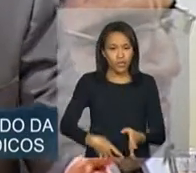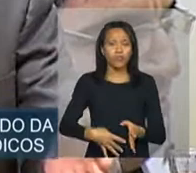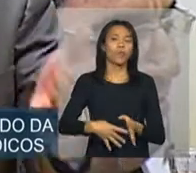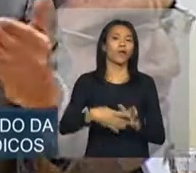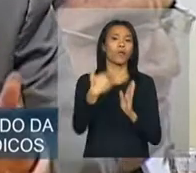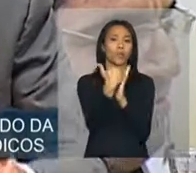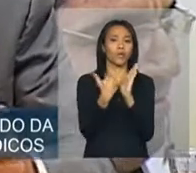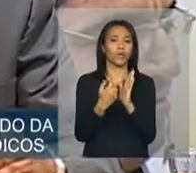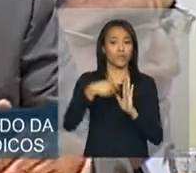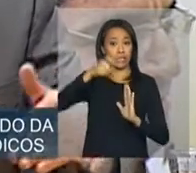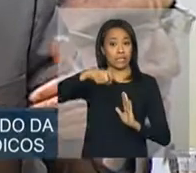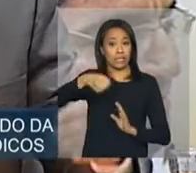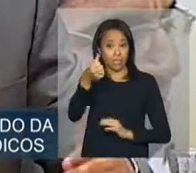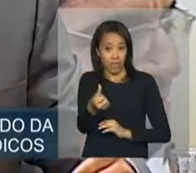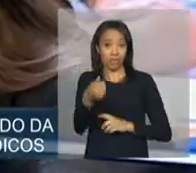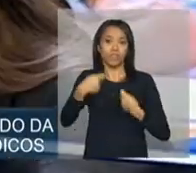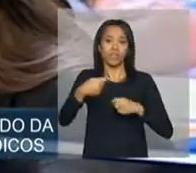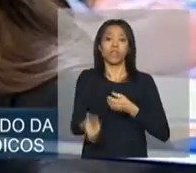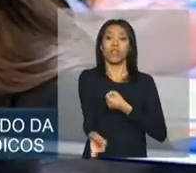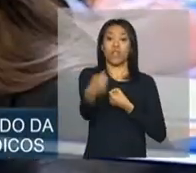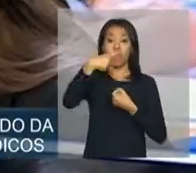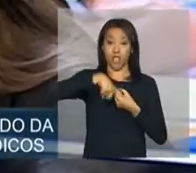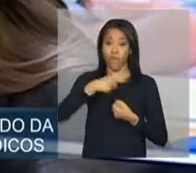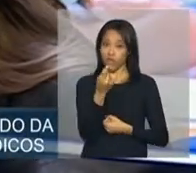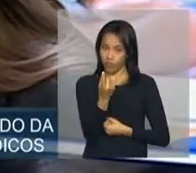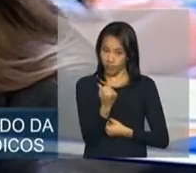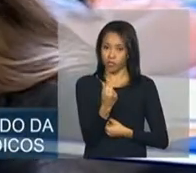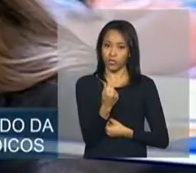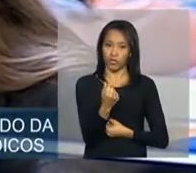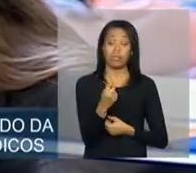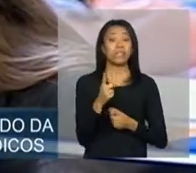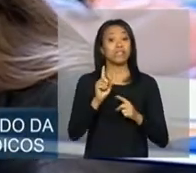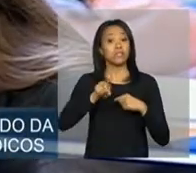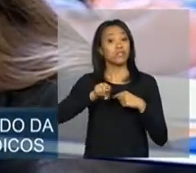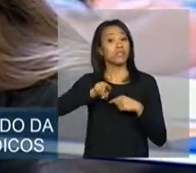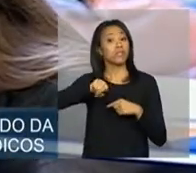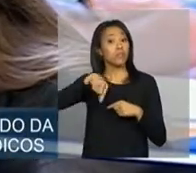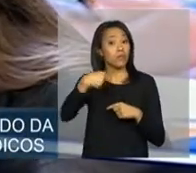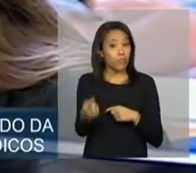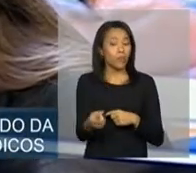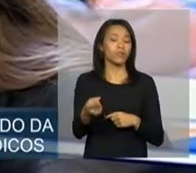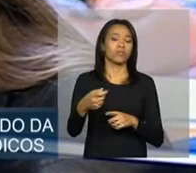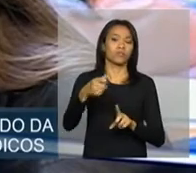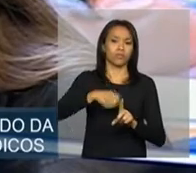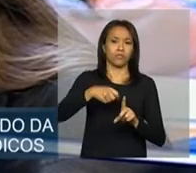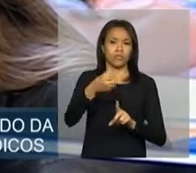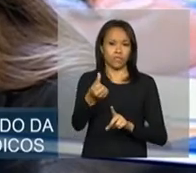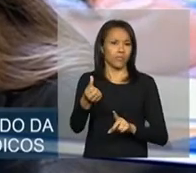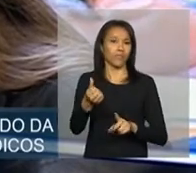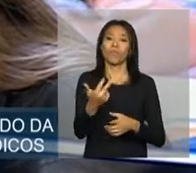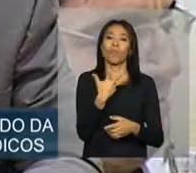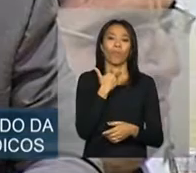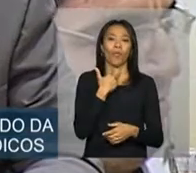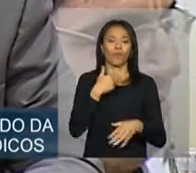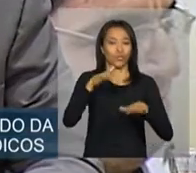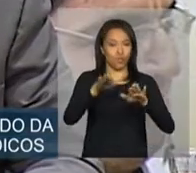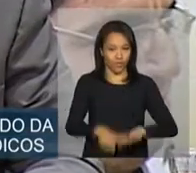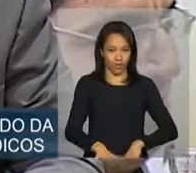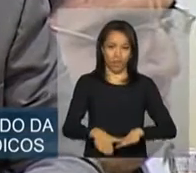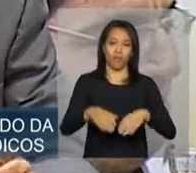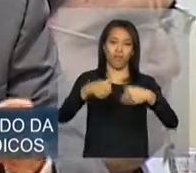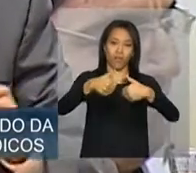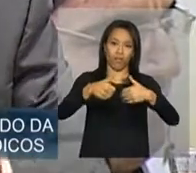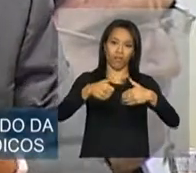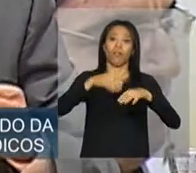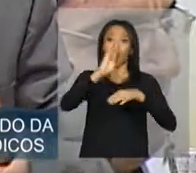primeiros seis meses ele tem que reembolsar seria abandonado depois dos 6 meses se perde a oportunidade de continuar o Brasil perde o seu